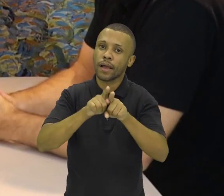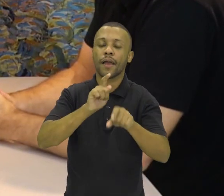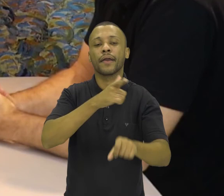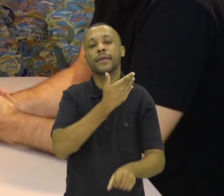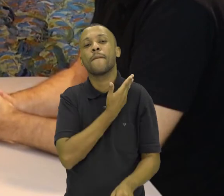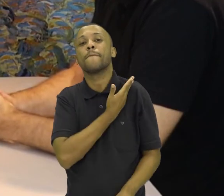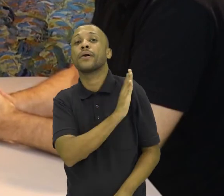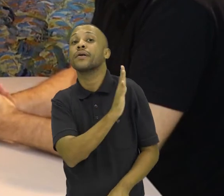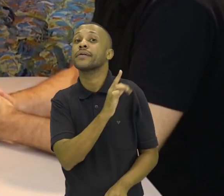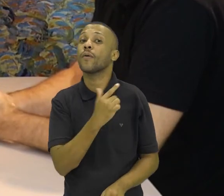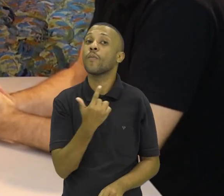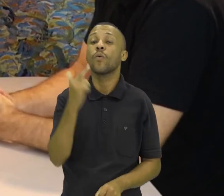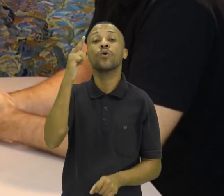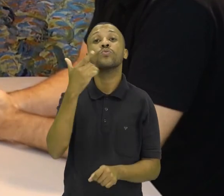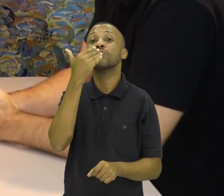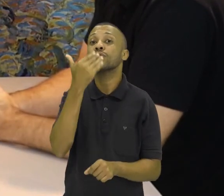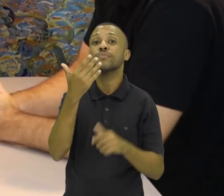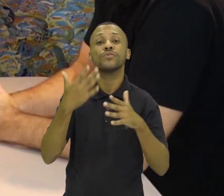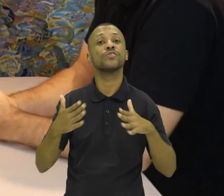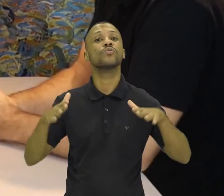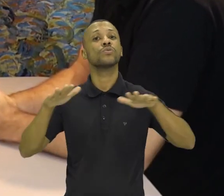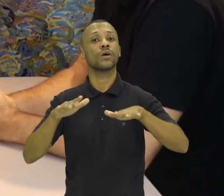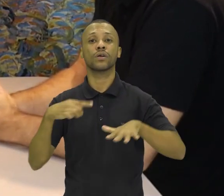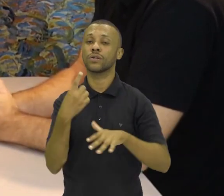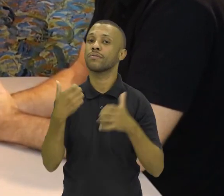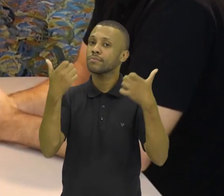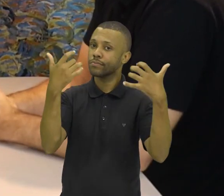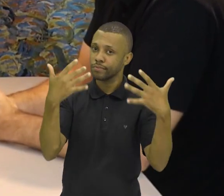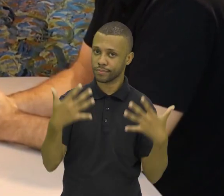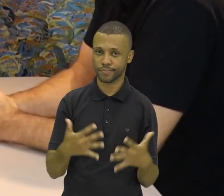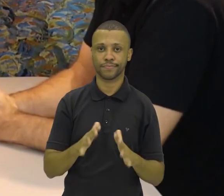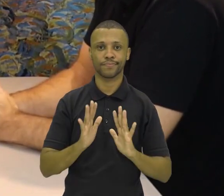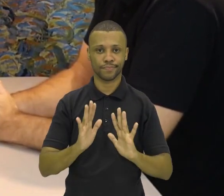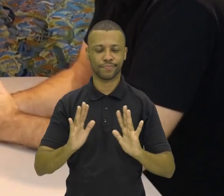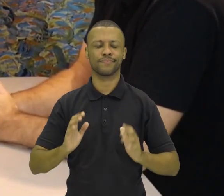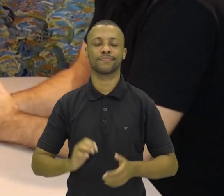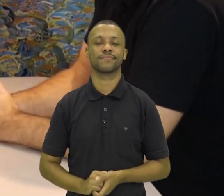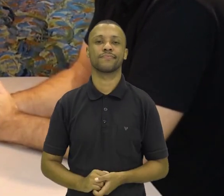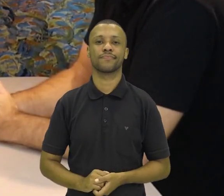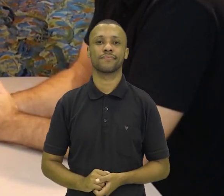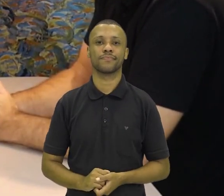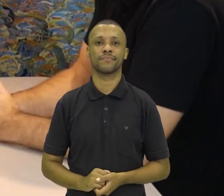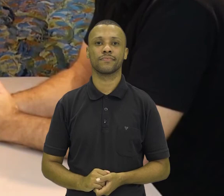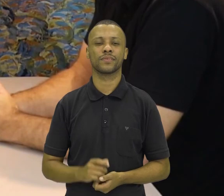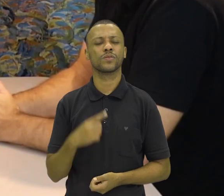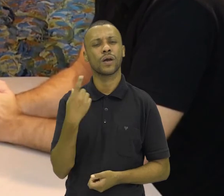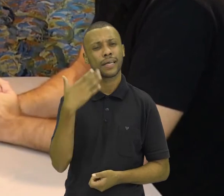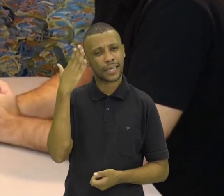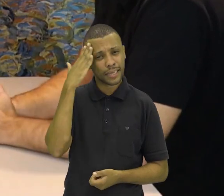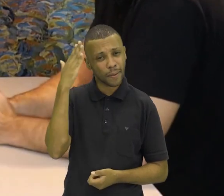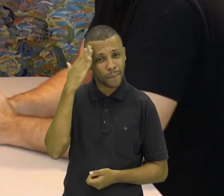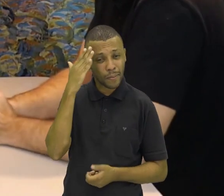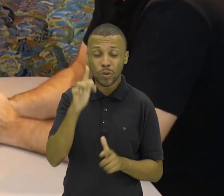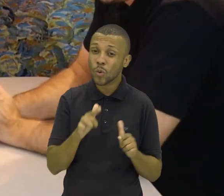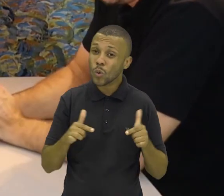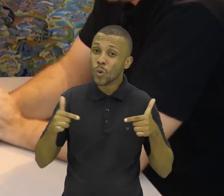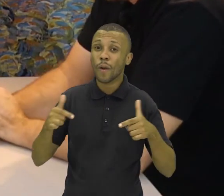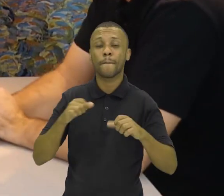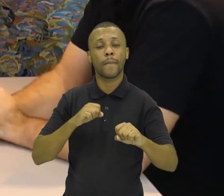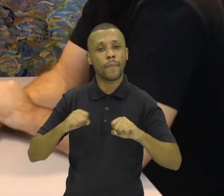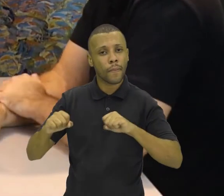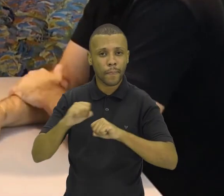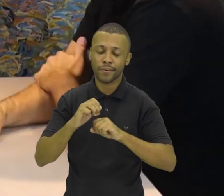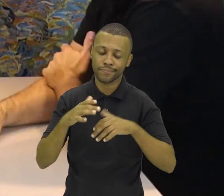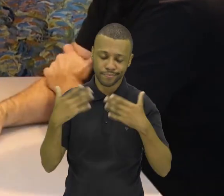Então, isso são também. próximos. Isso é uma outra inclusão que a gente tem que fazer. Sim, Tá? Não que eu esteja nessa fase de ter mais de 60, vocês sabem que não é